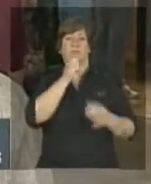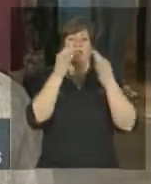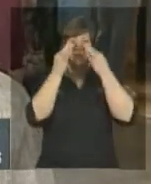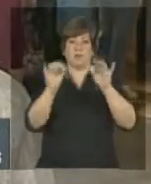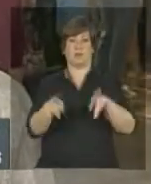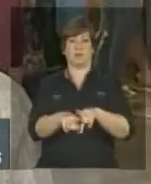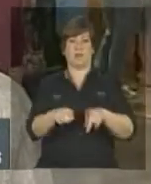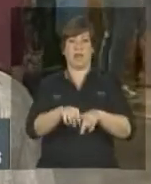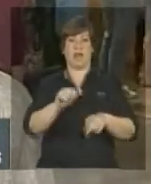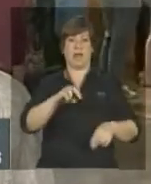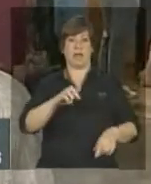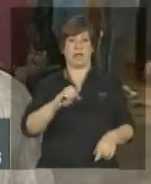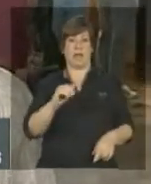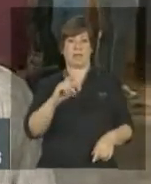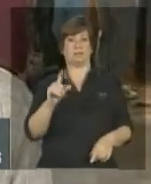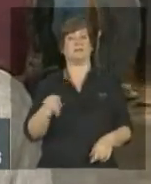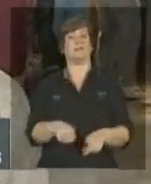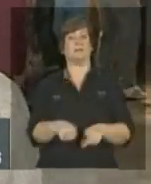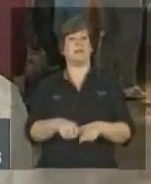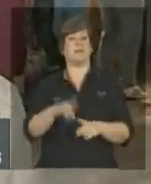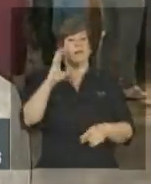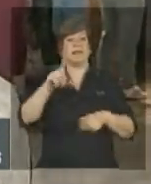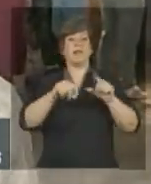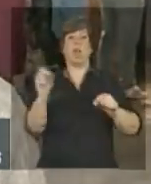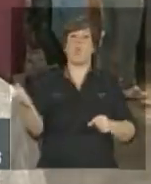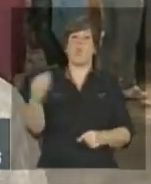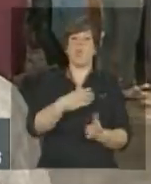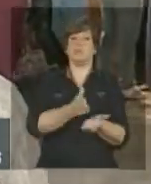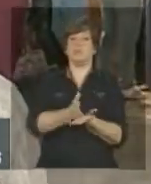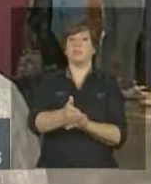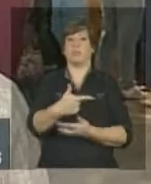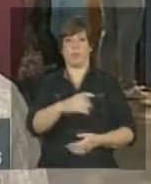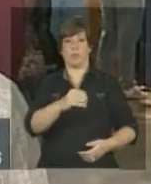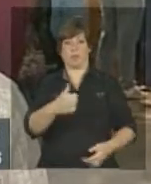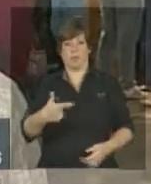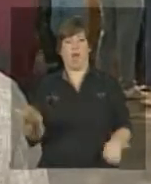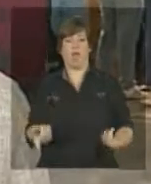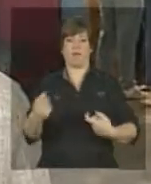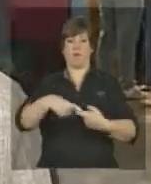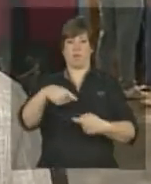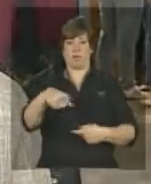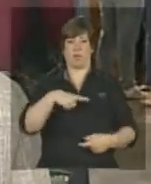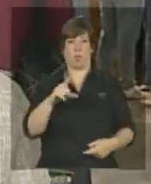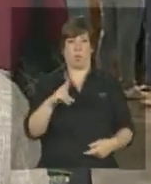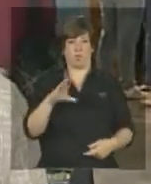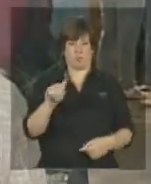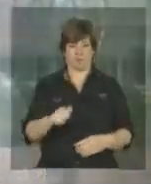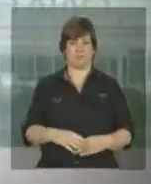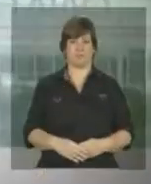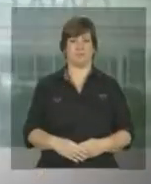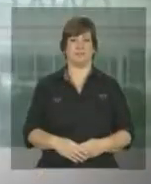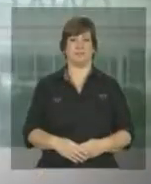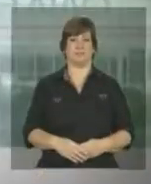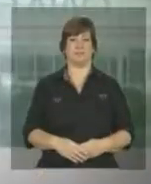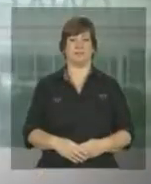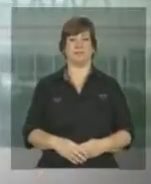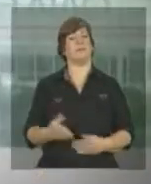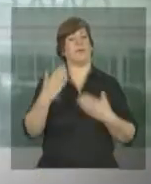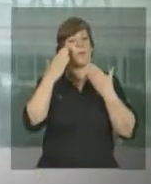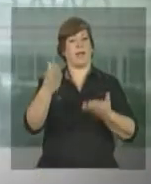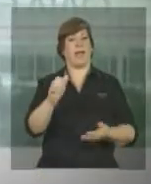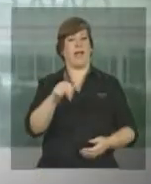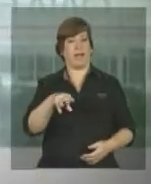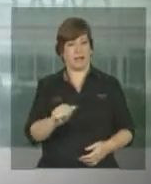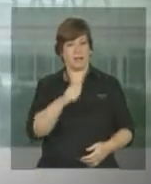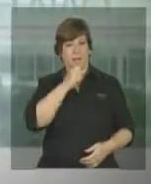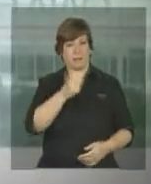e vítimas ameaçadas e também para definir novas metas para 2012. Voltamos ao estúdio, Lúcia. Obrigada,